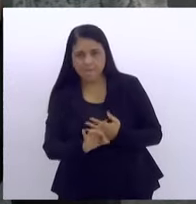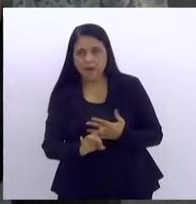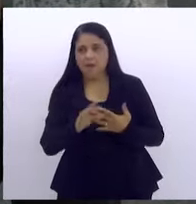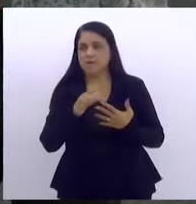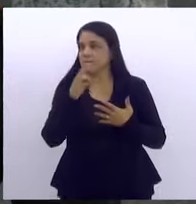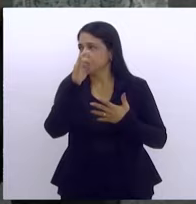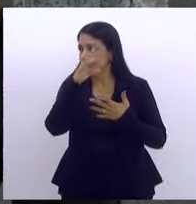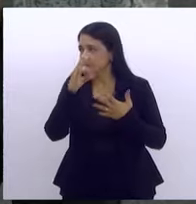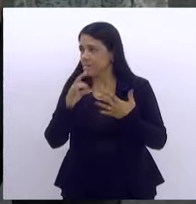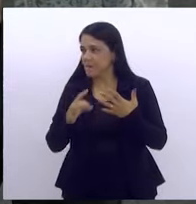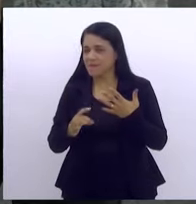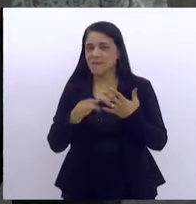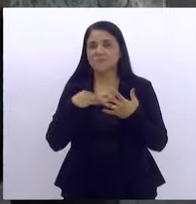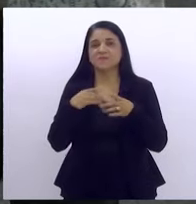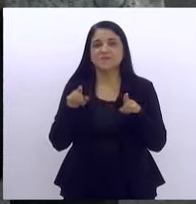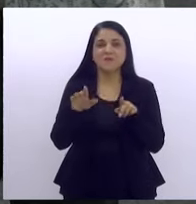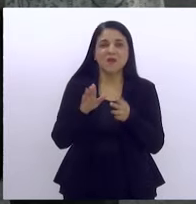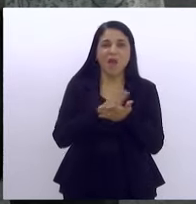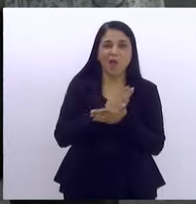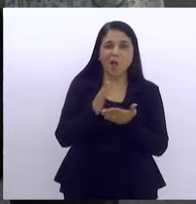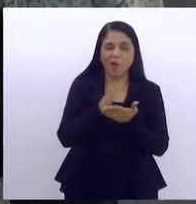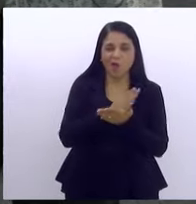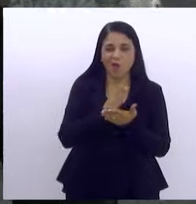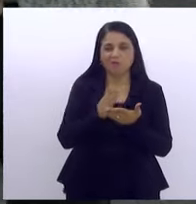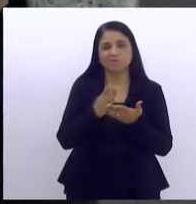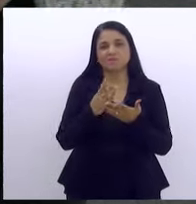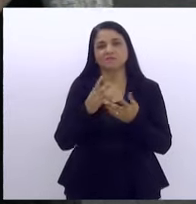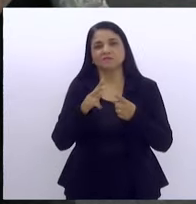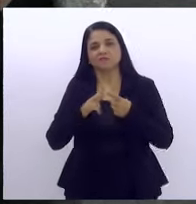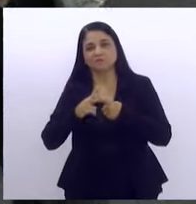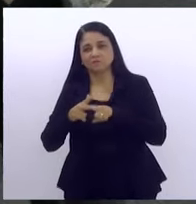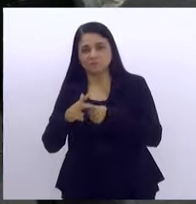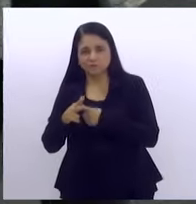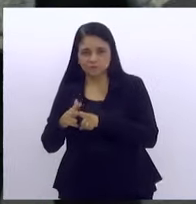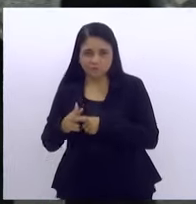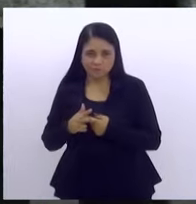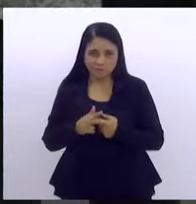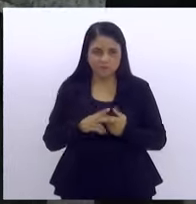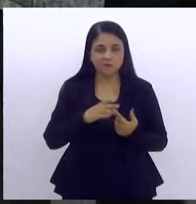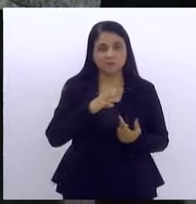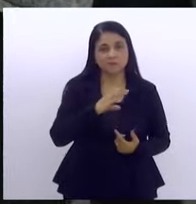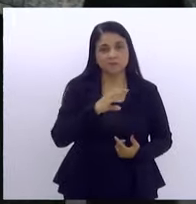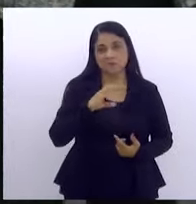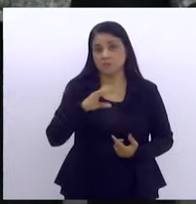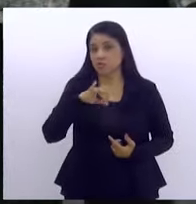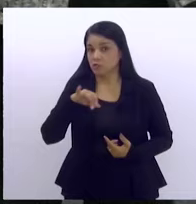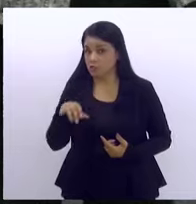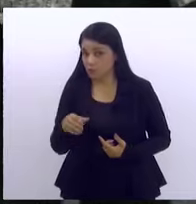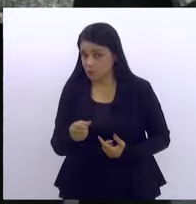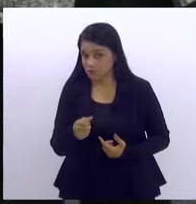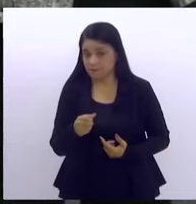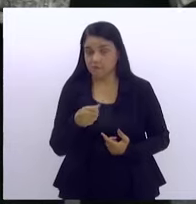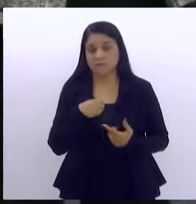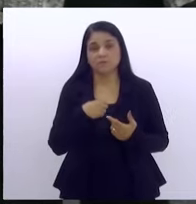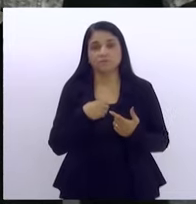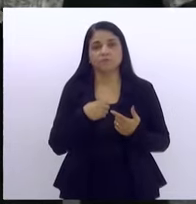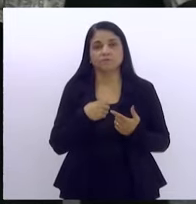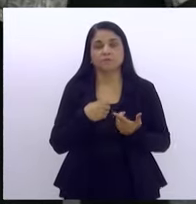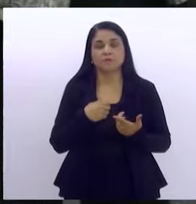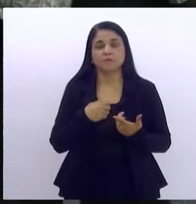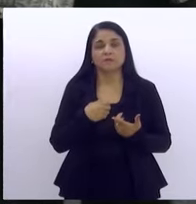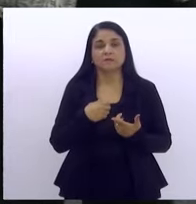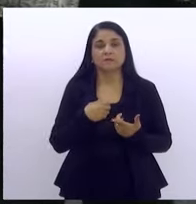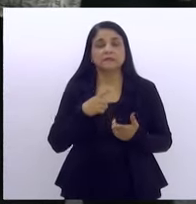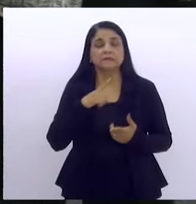E algumas questões foram corrigidas pela CCJ, que muitas delas